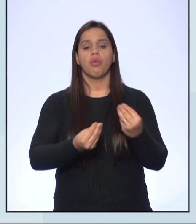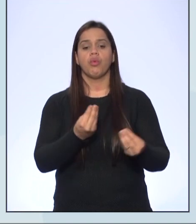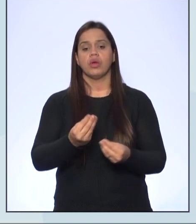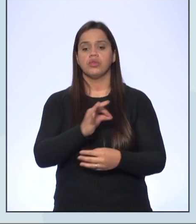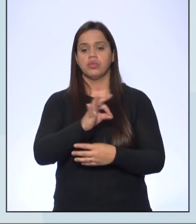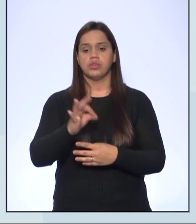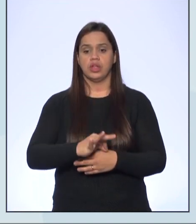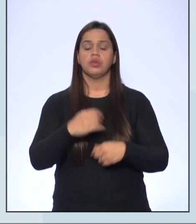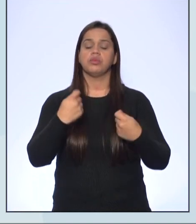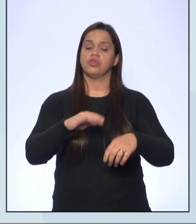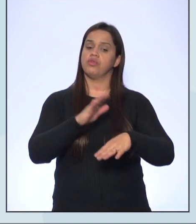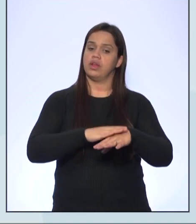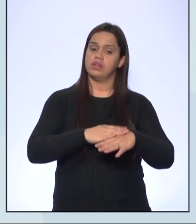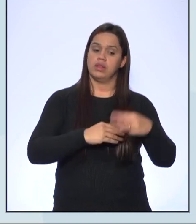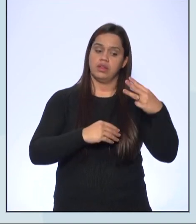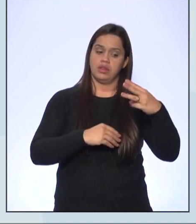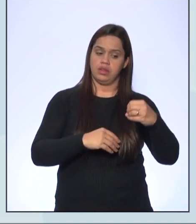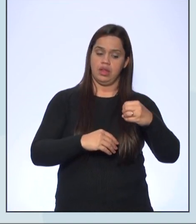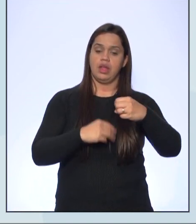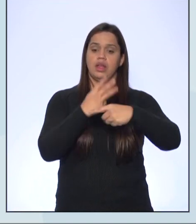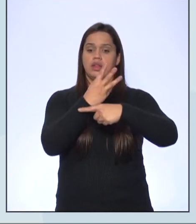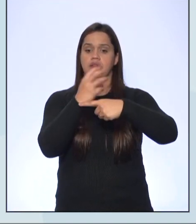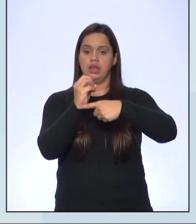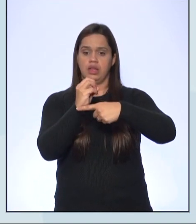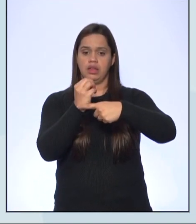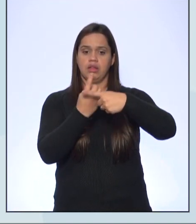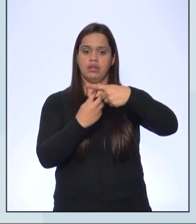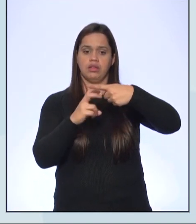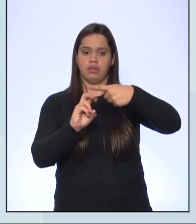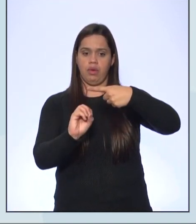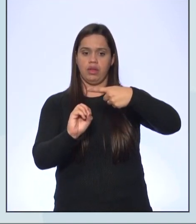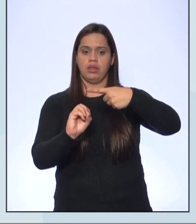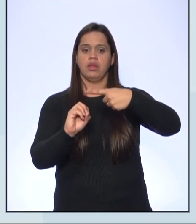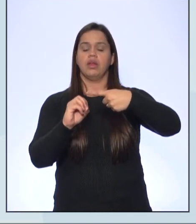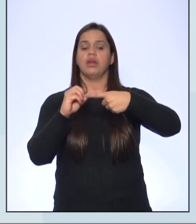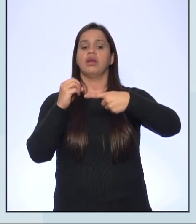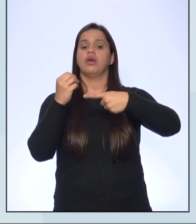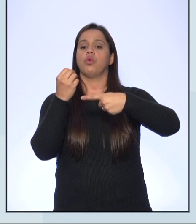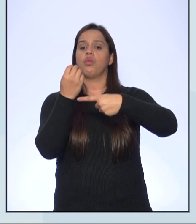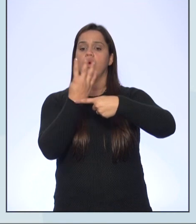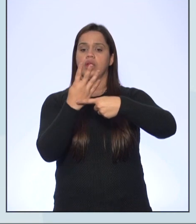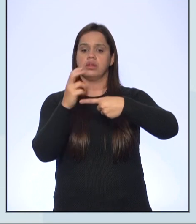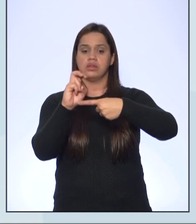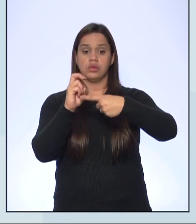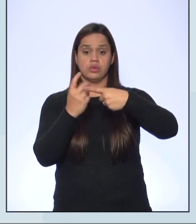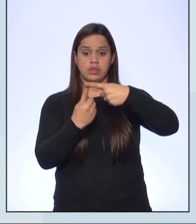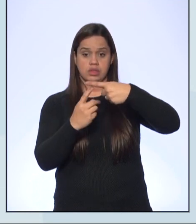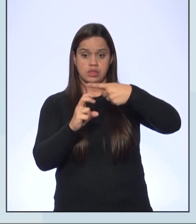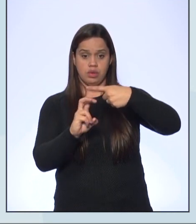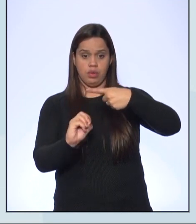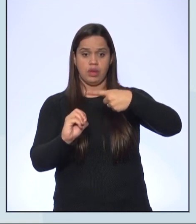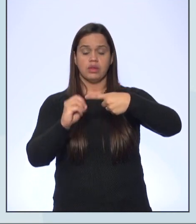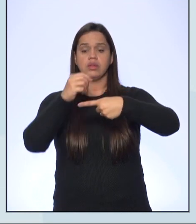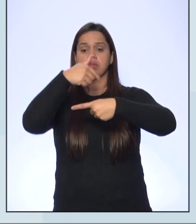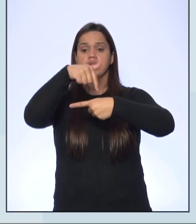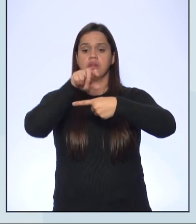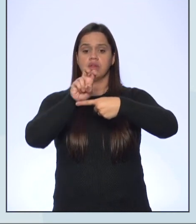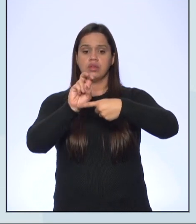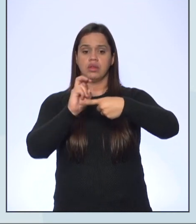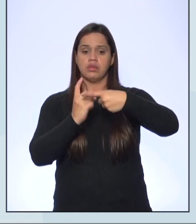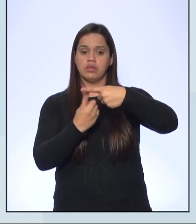tenho que fazer 30 sobre 150, 45 sobre 150 e 75